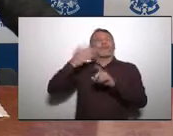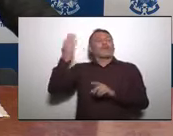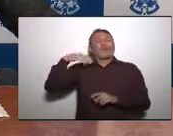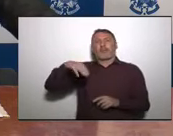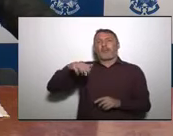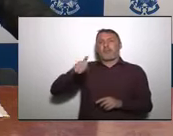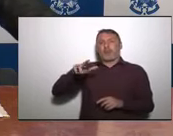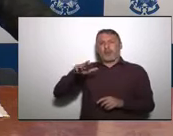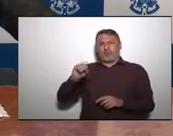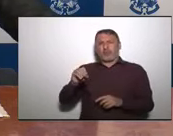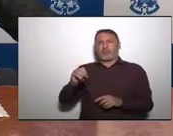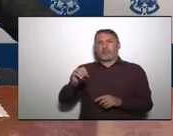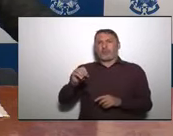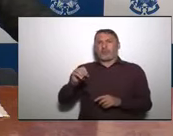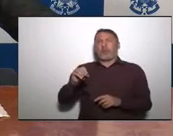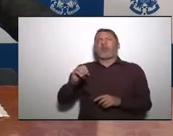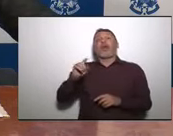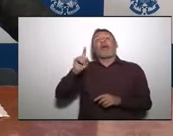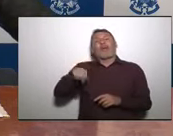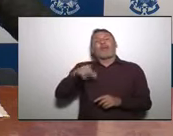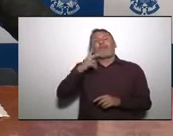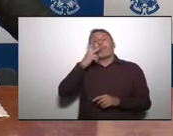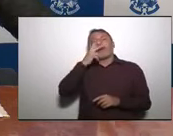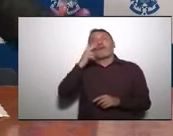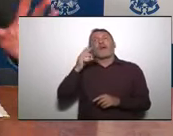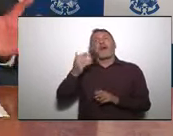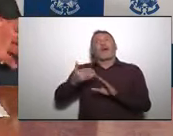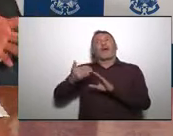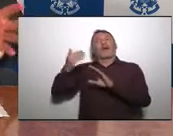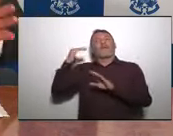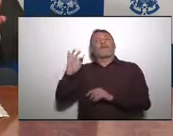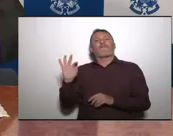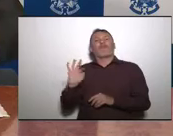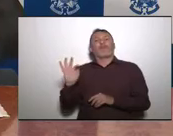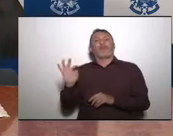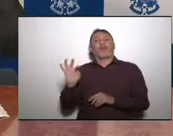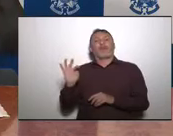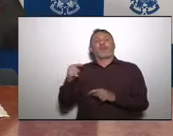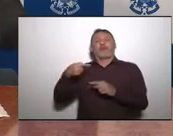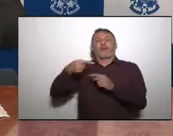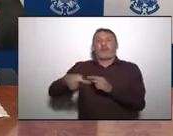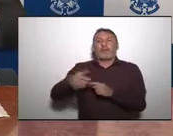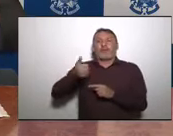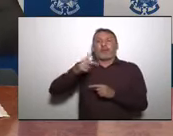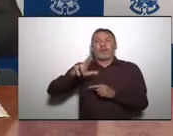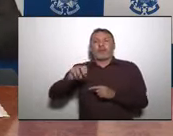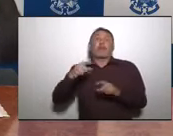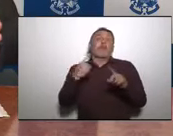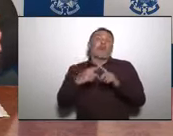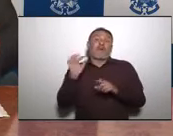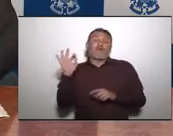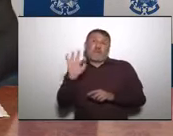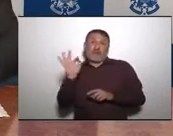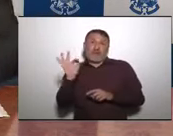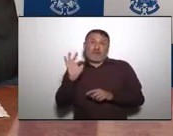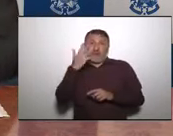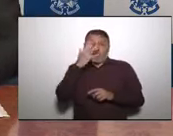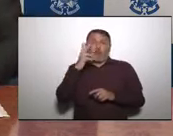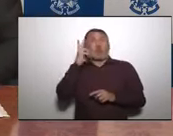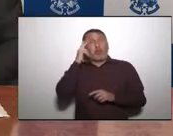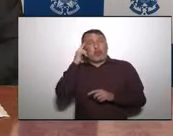mês de março ainda teve reflexo do mês de fevereiro, que teoricamente foram dias normais. Mês